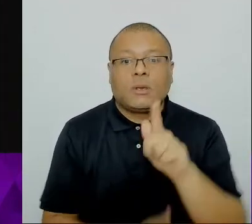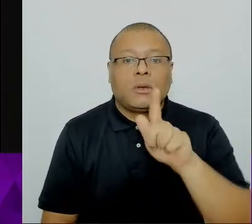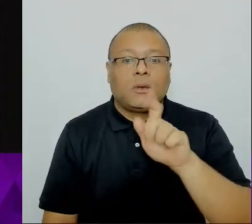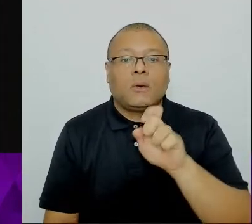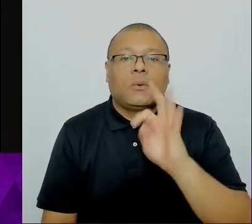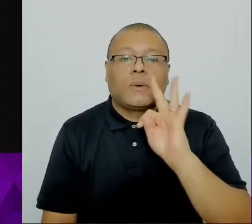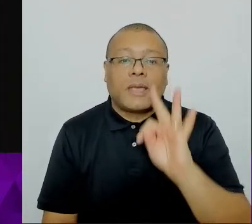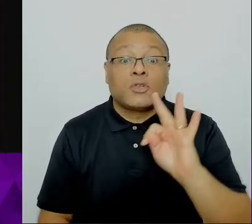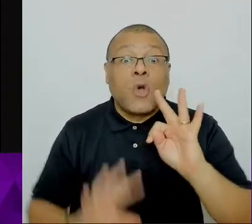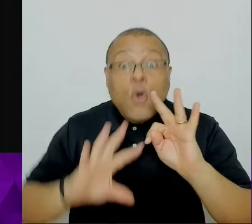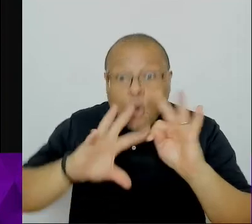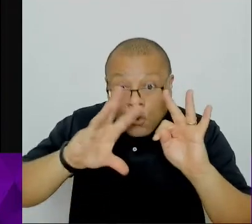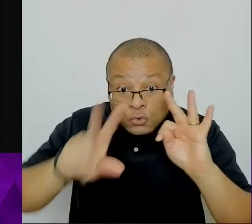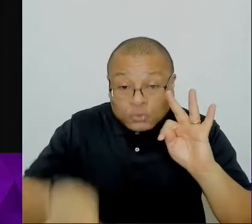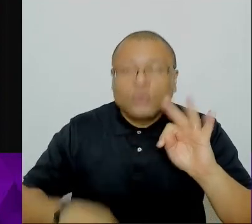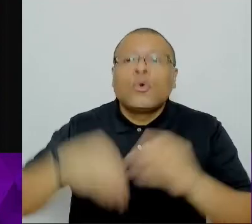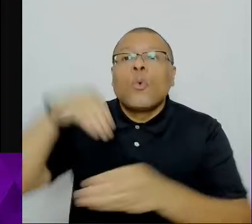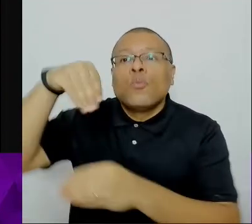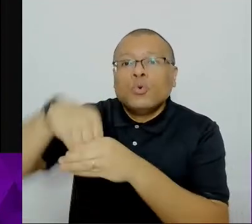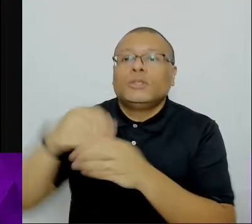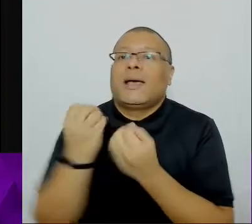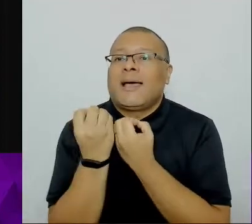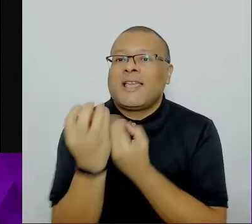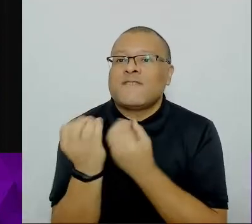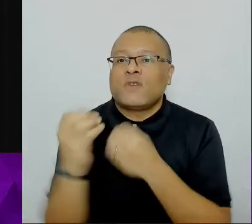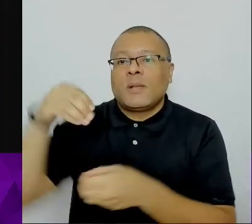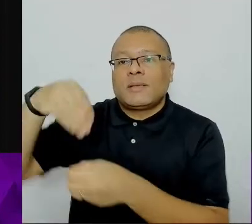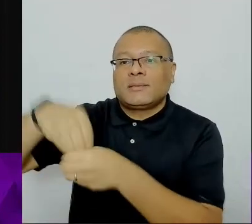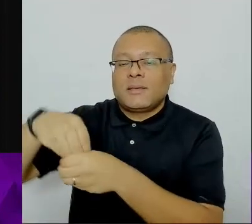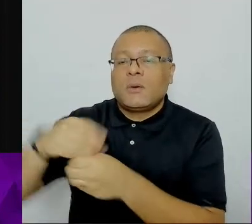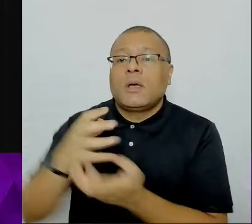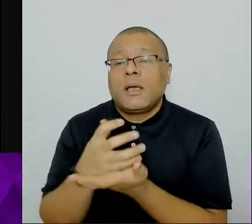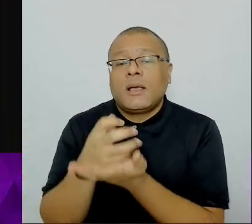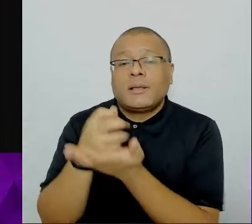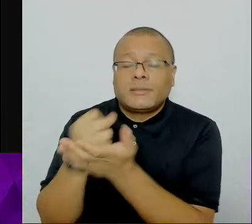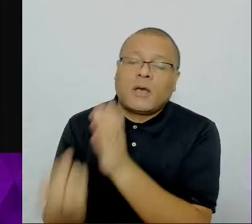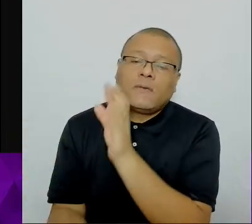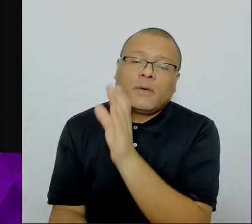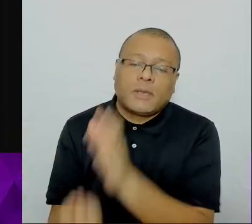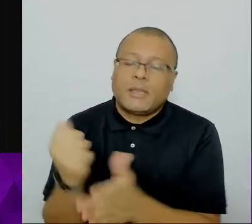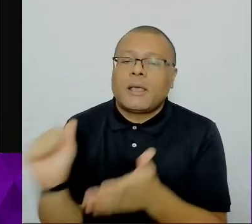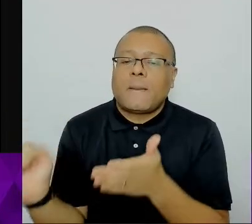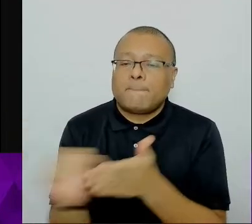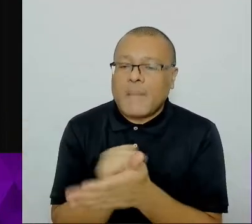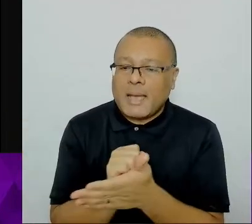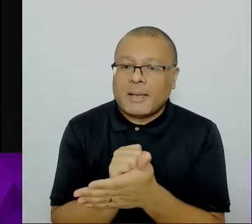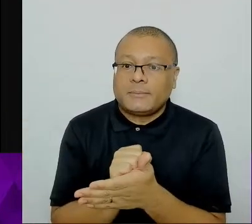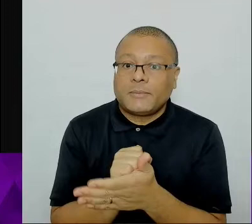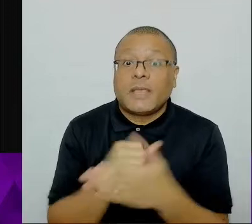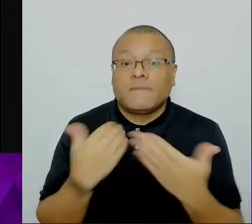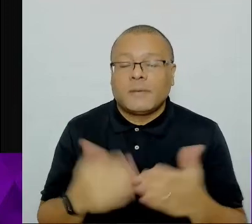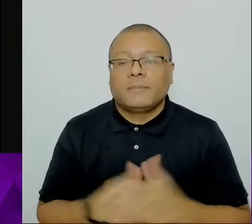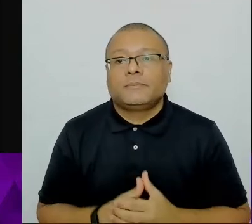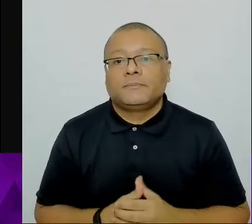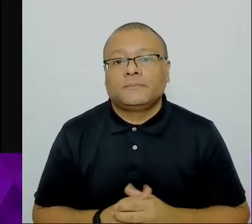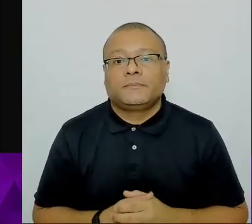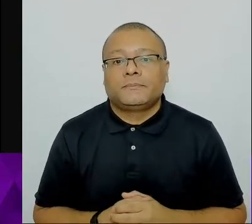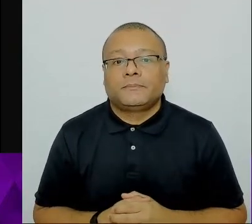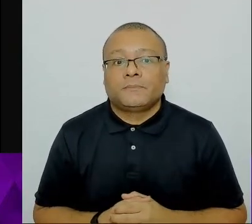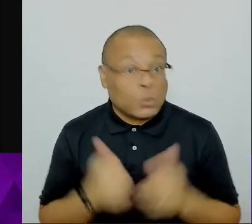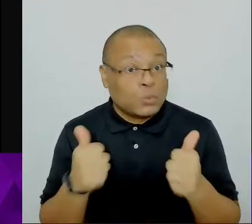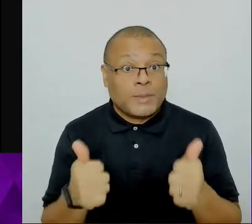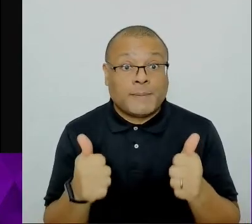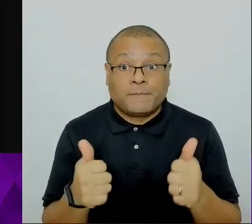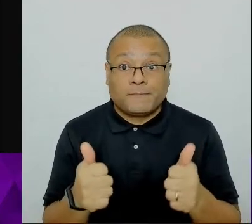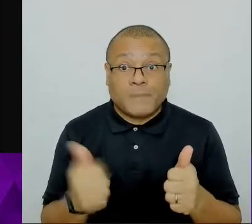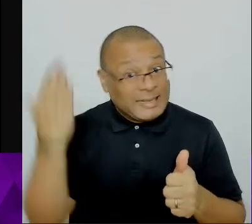outros geram uma alteração de recurso, uma alteração de estado, porque ele salva, cria, deleta, e enfim. Tudo bem? Todo mundo